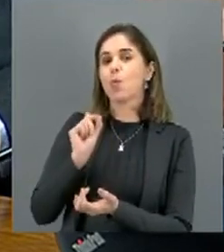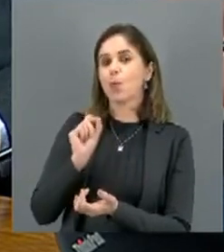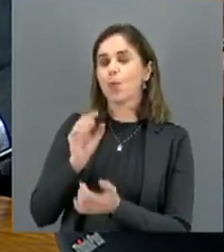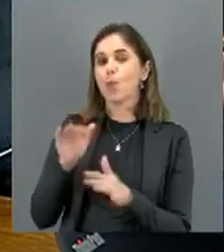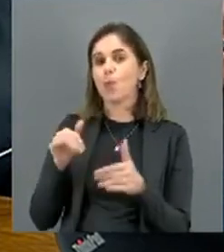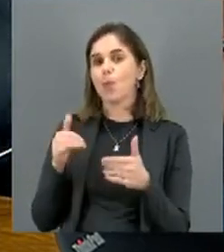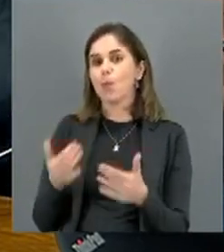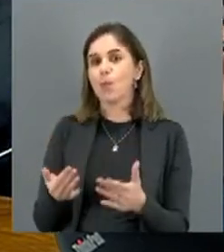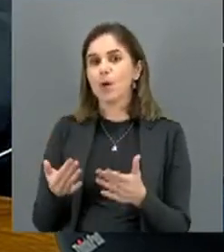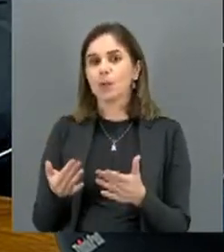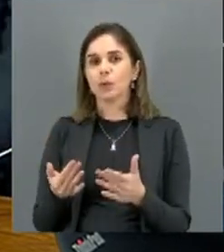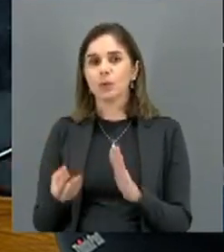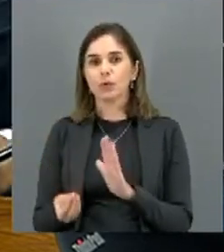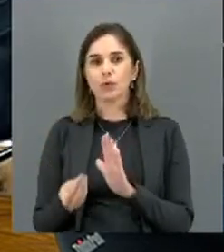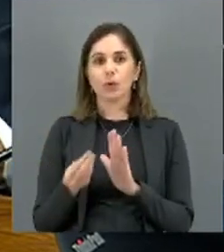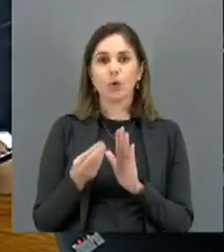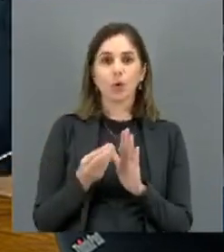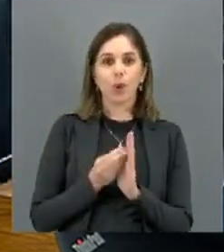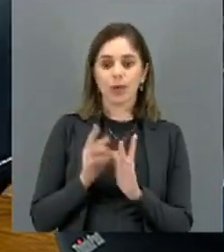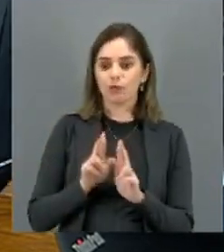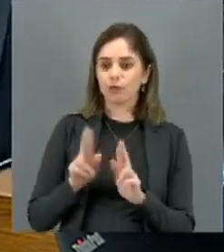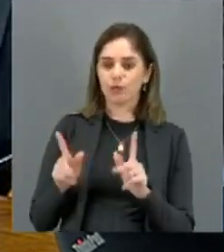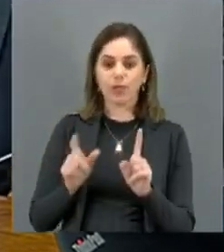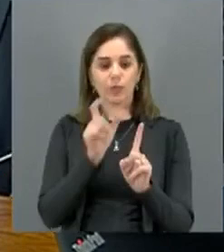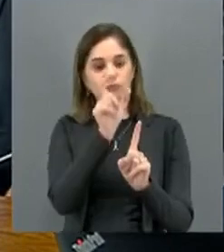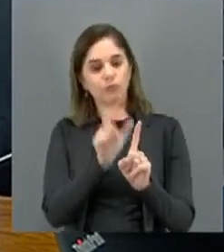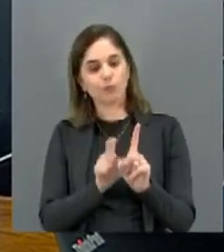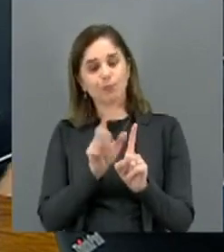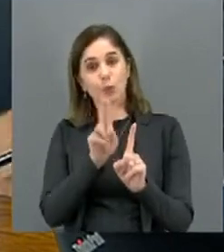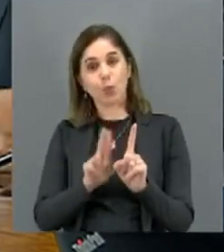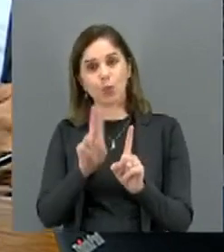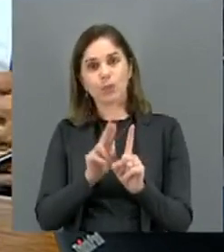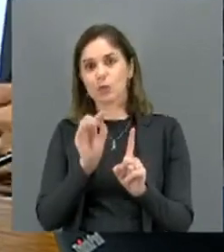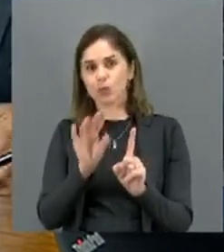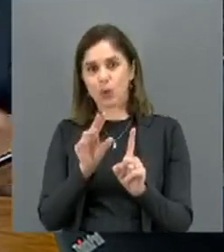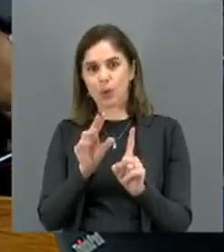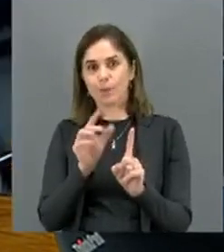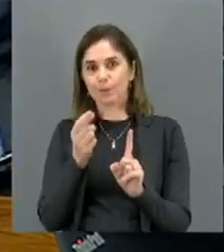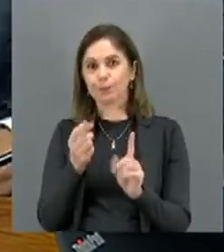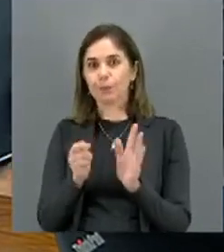a distinção entre o usuário e o traficante.